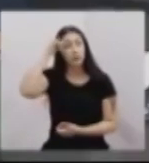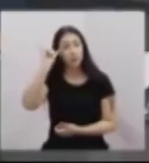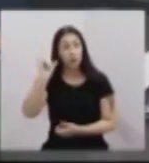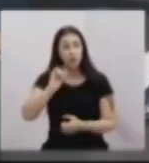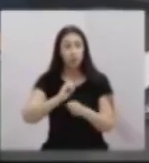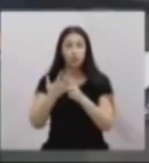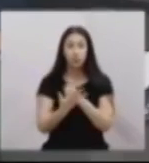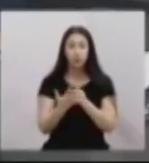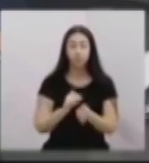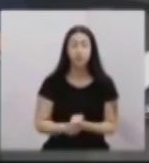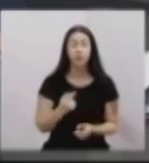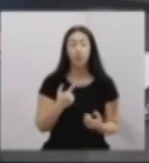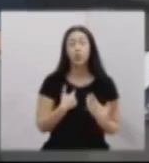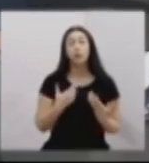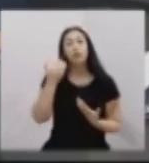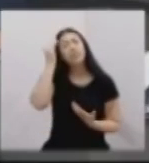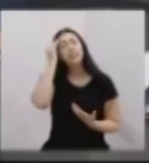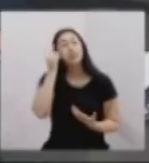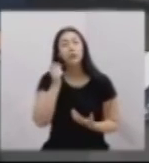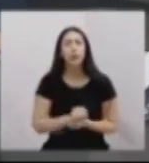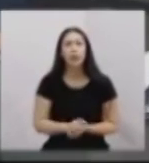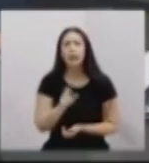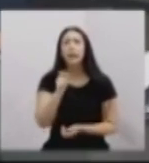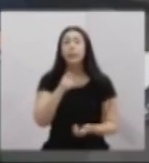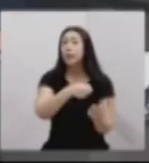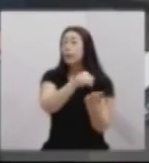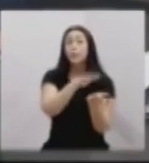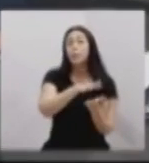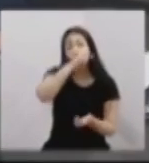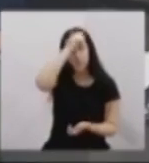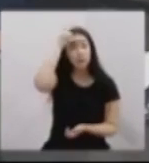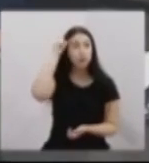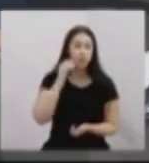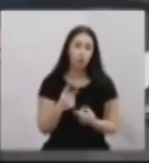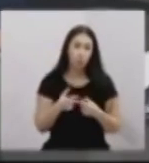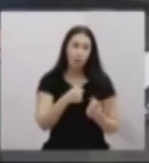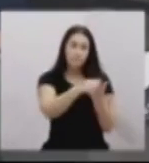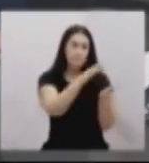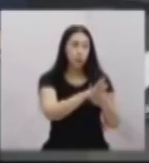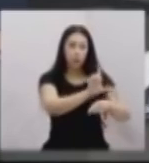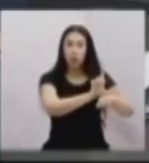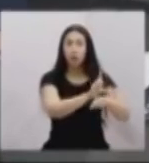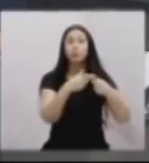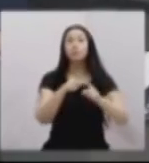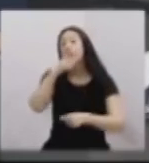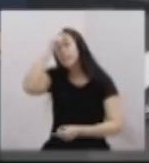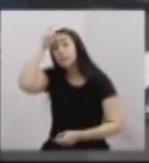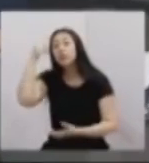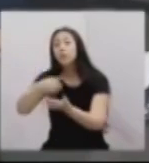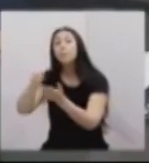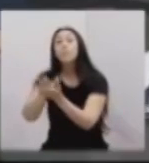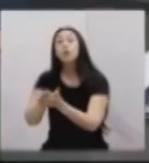né? Porque eu quero saber quem é que vai multar a prefeitura, né? Ela multa o comerciante, mas quem vai multar a prefeitura